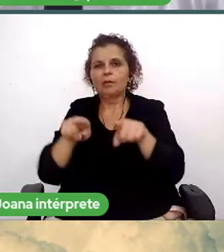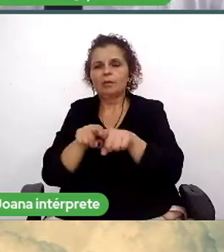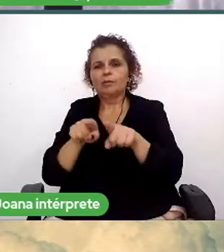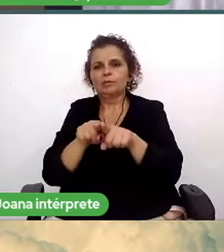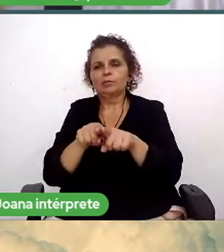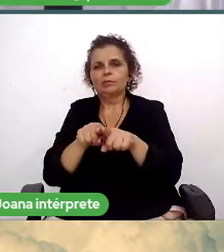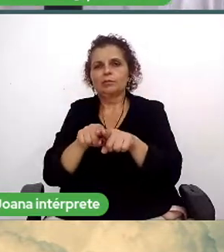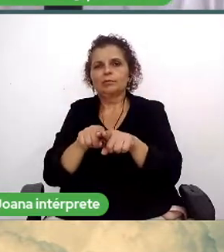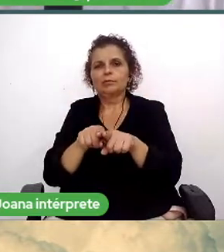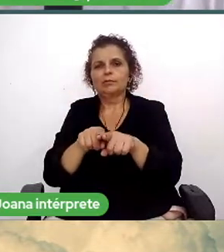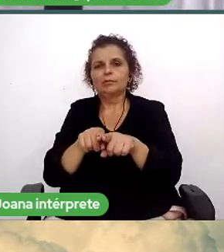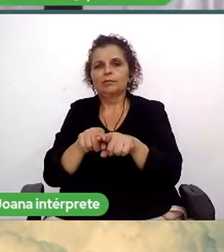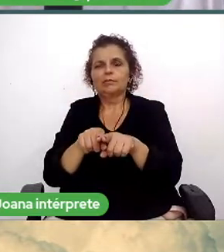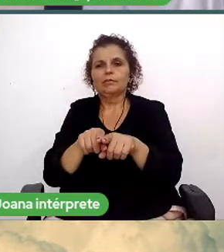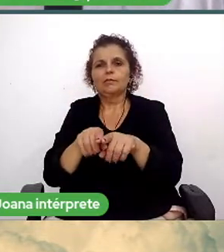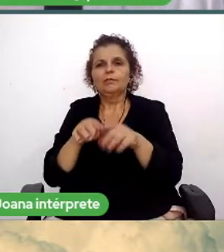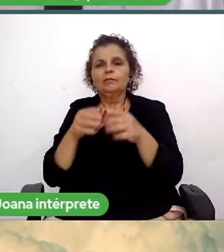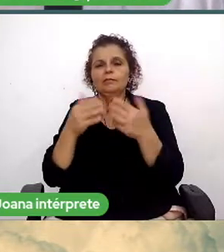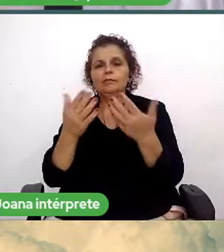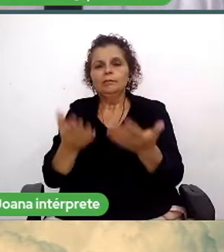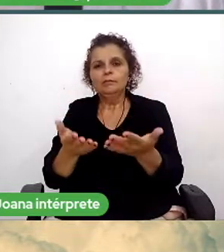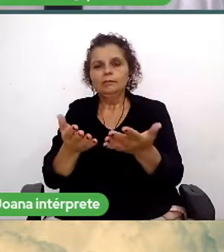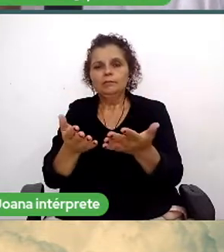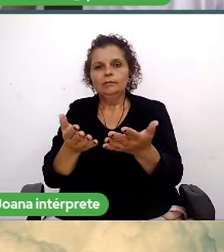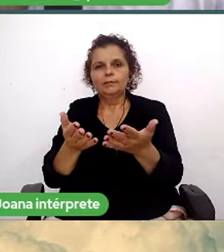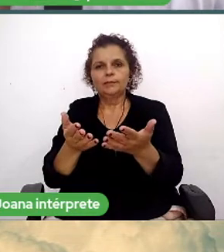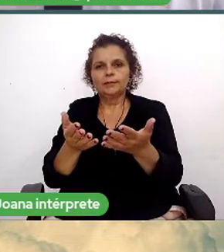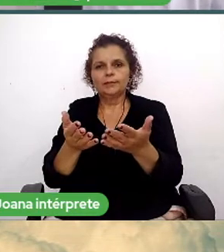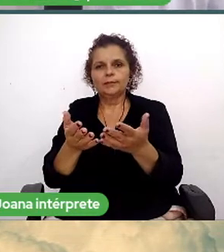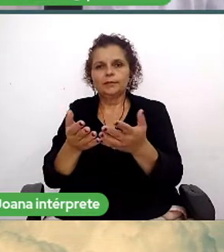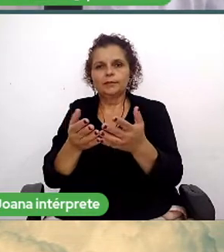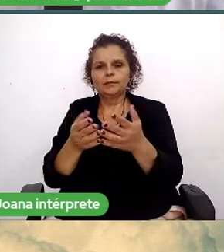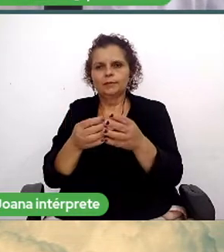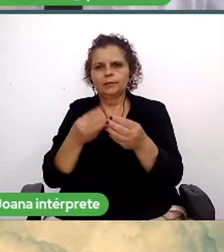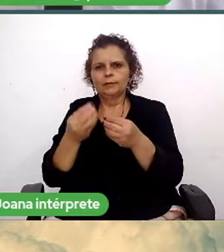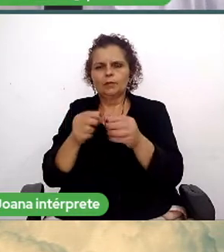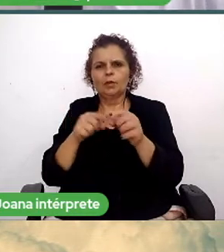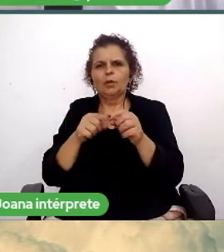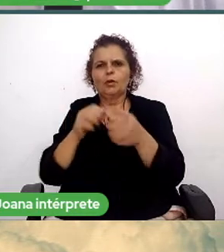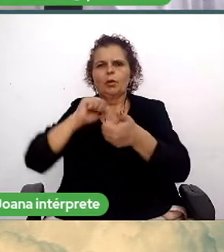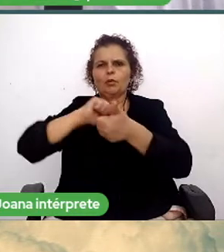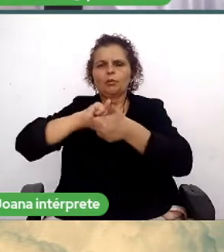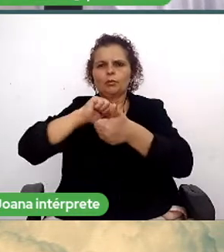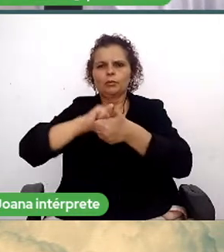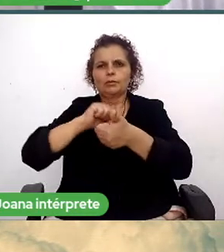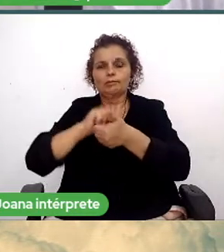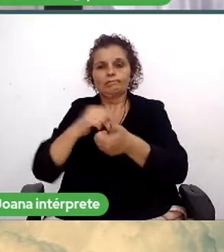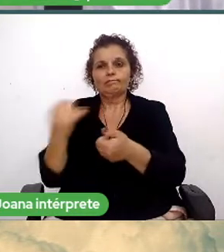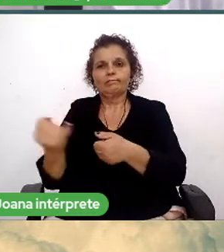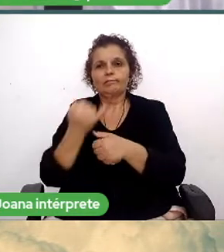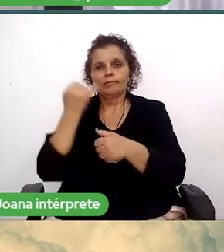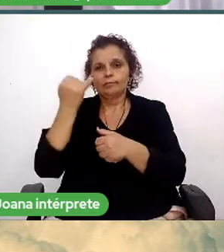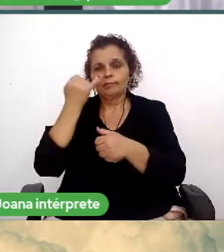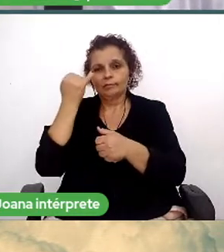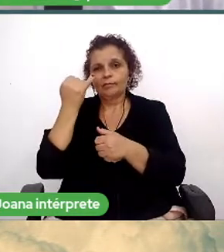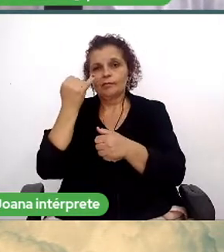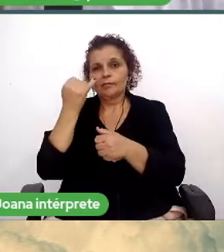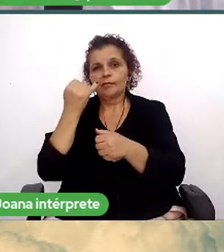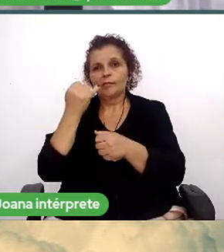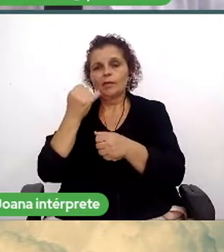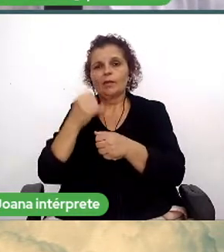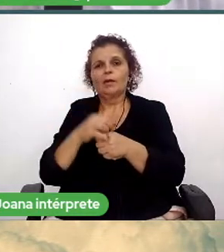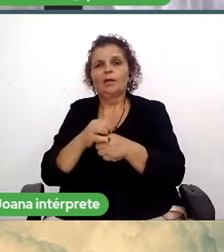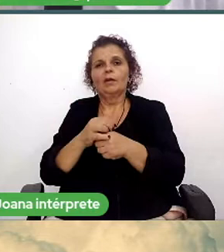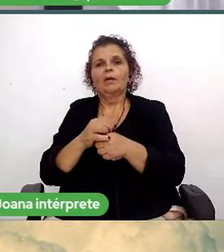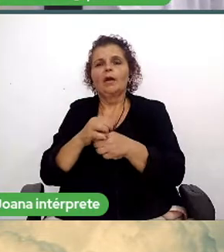aspectos. Então, se a gente der uma olhada em como a atenção à qualidade é distribuída no modelo Shift Left,